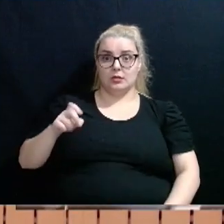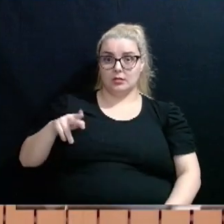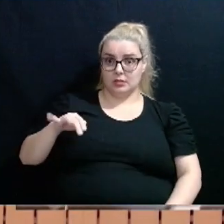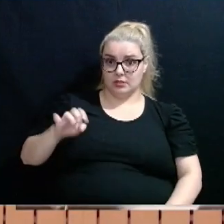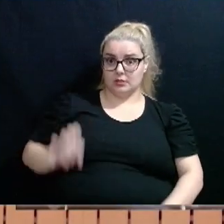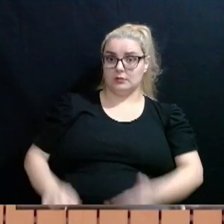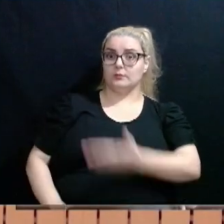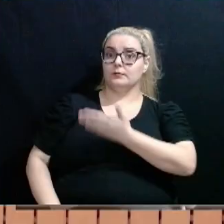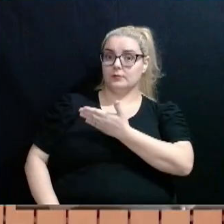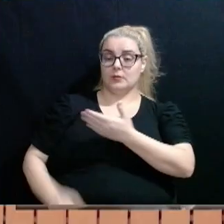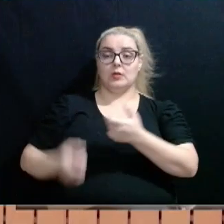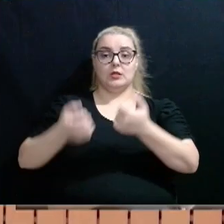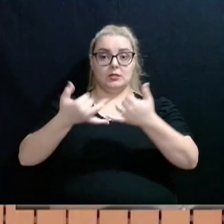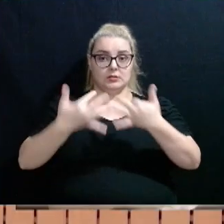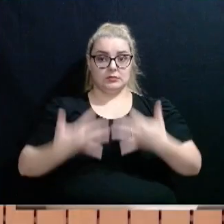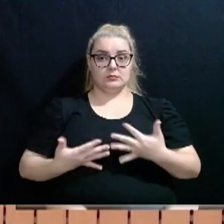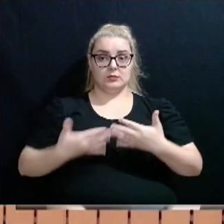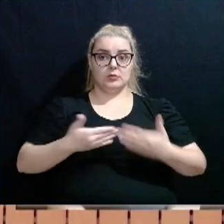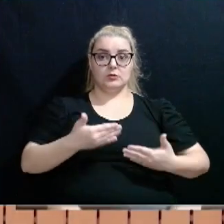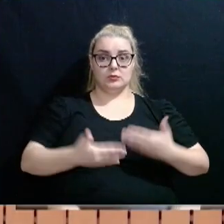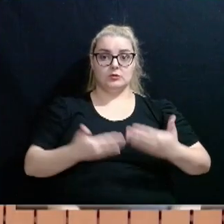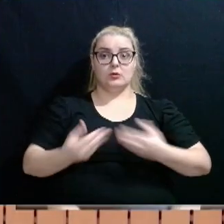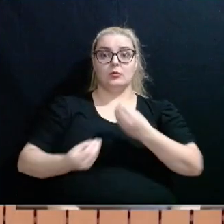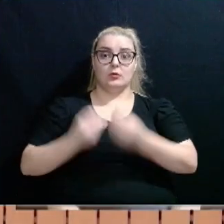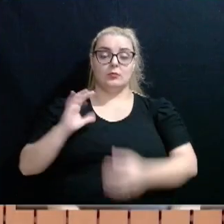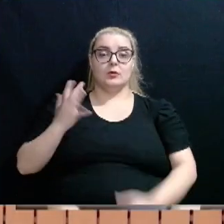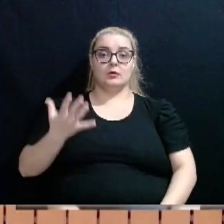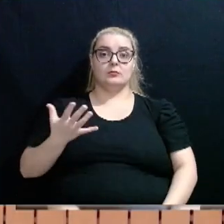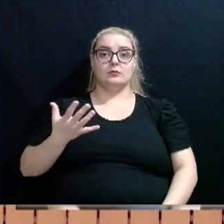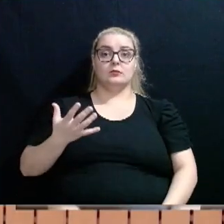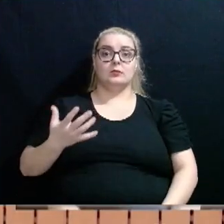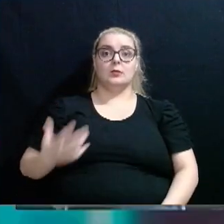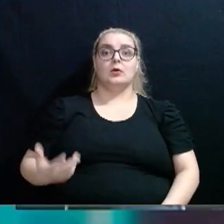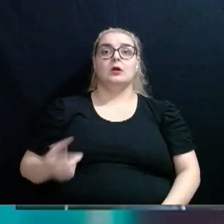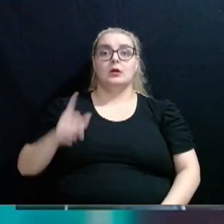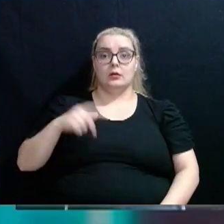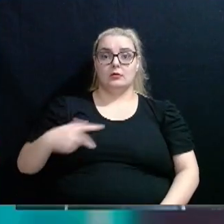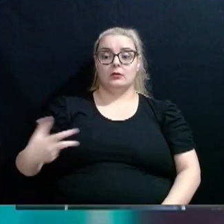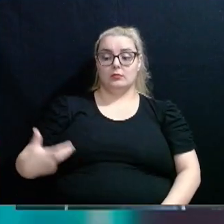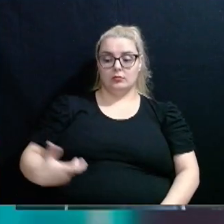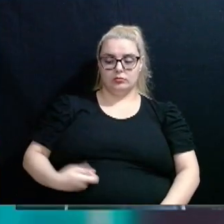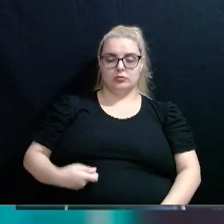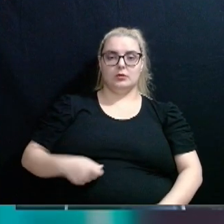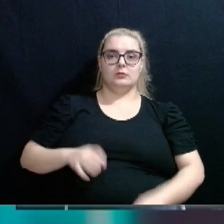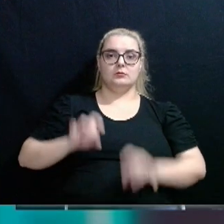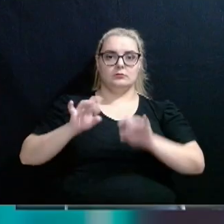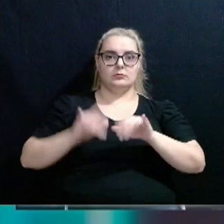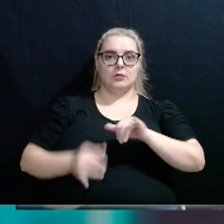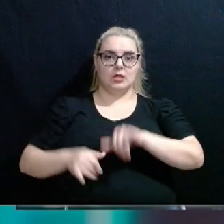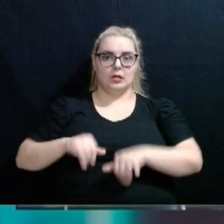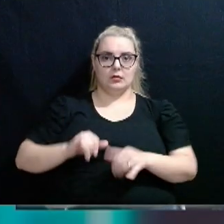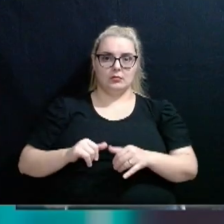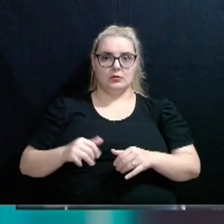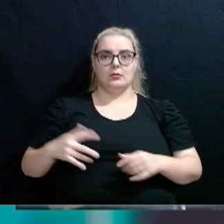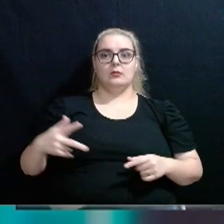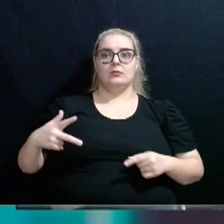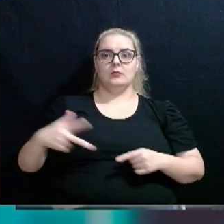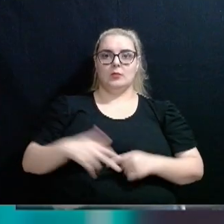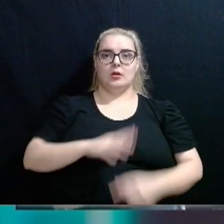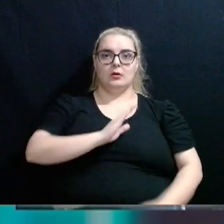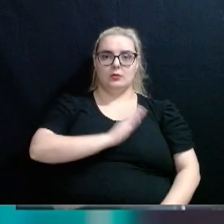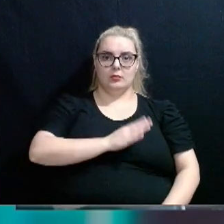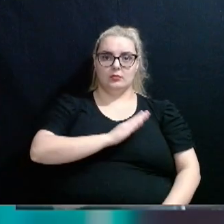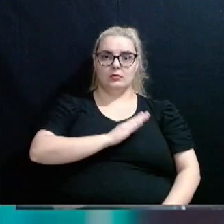explicou sobre o procedimento que envolve a aplicação de substâncias específicas para interromper os batimentos